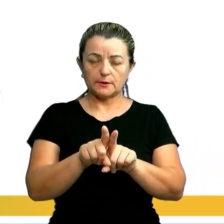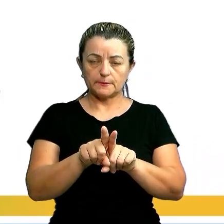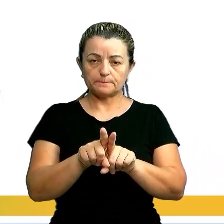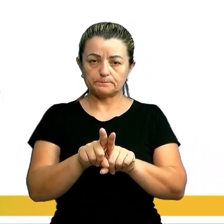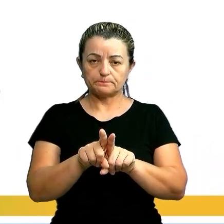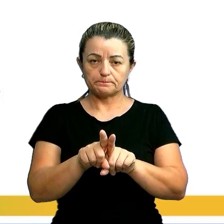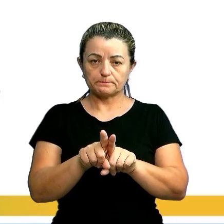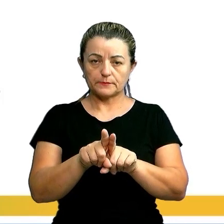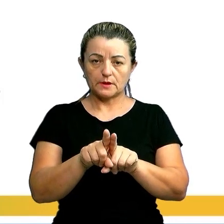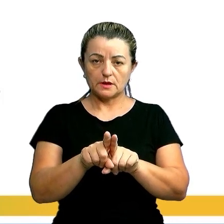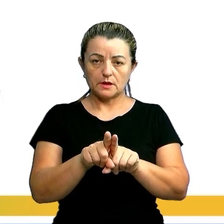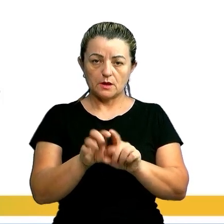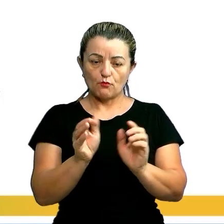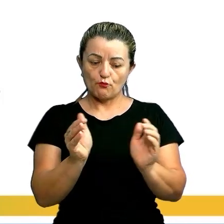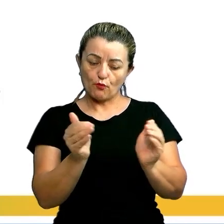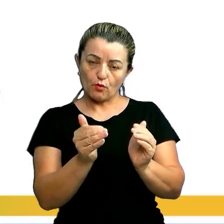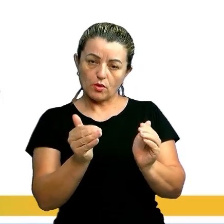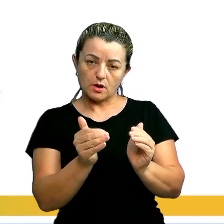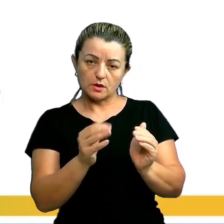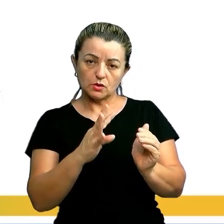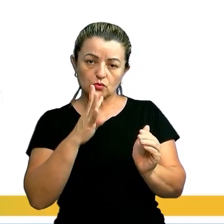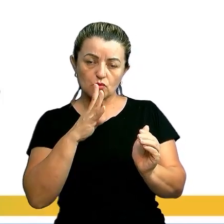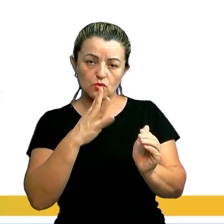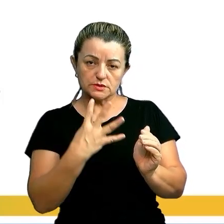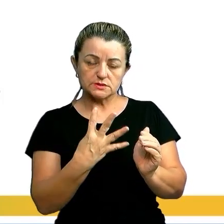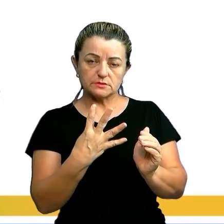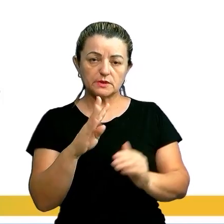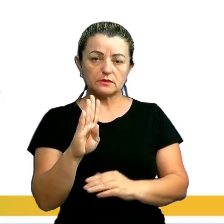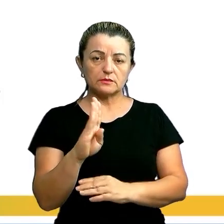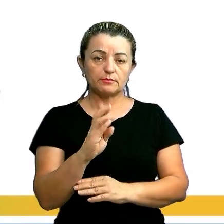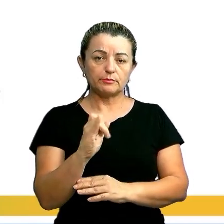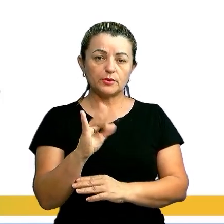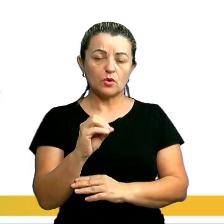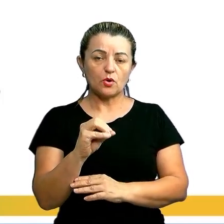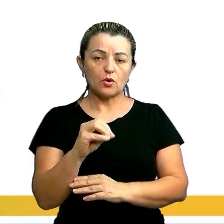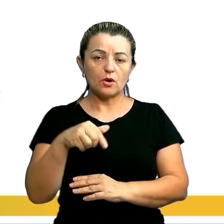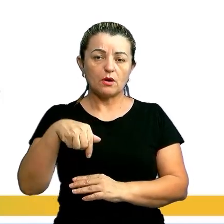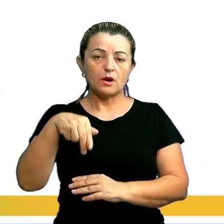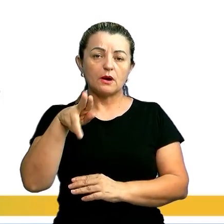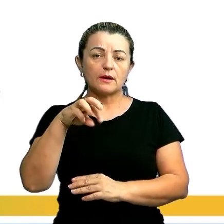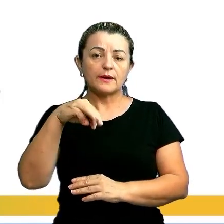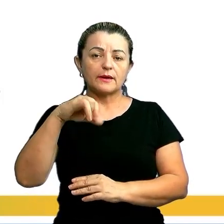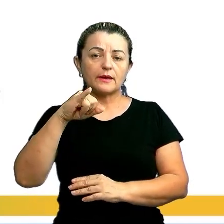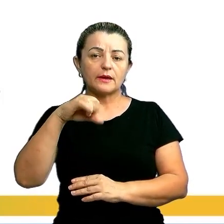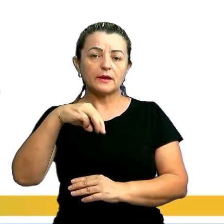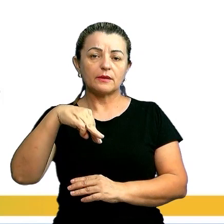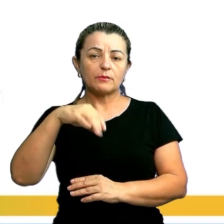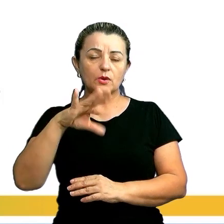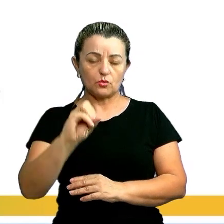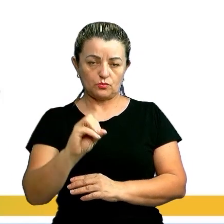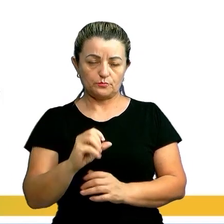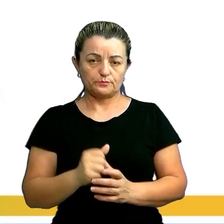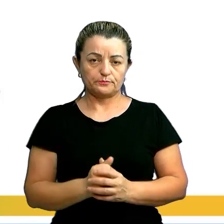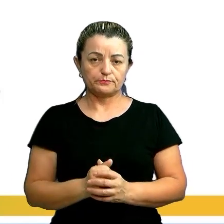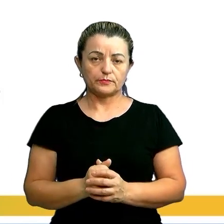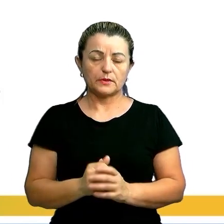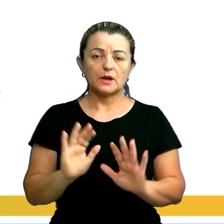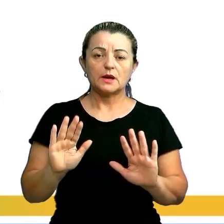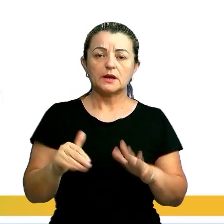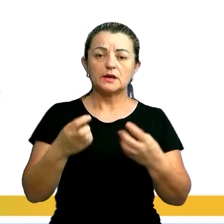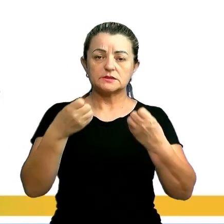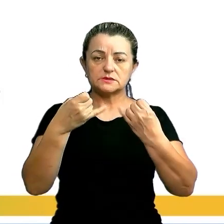consideração o conhecimento bioquímico. E aí a gente fala em relação filogenética. Quando se fala em relação